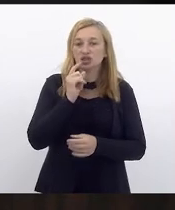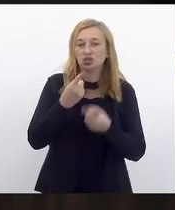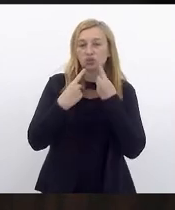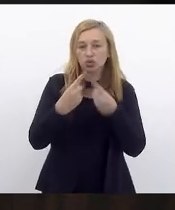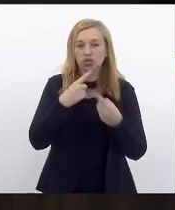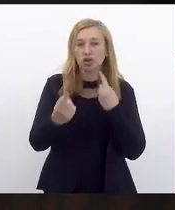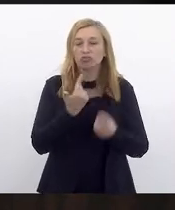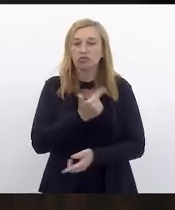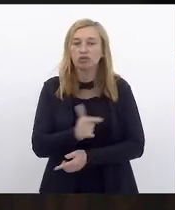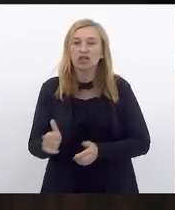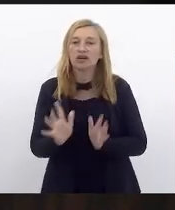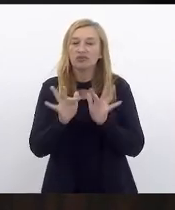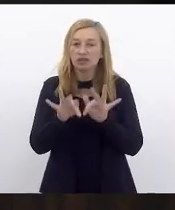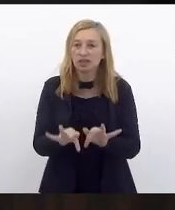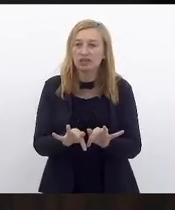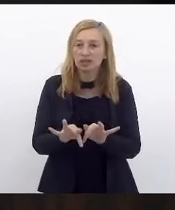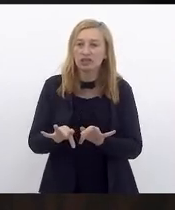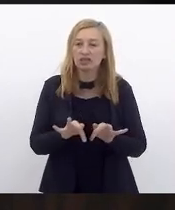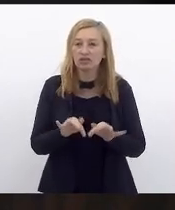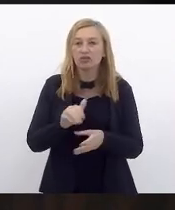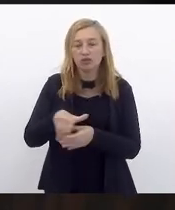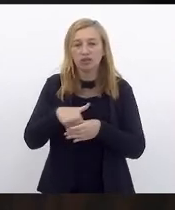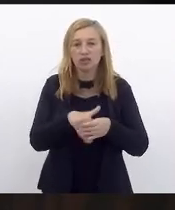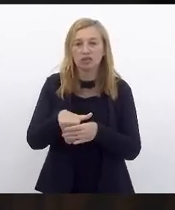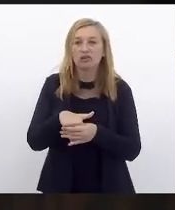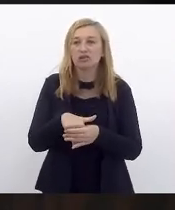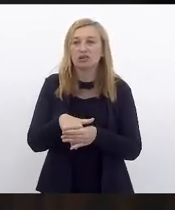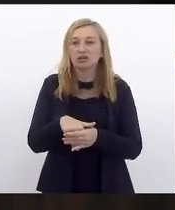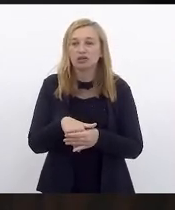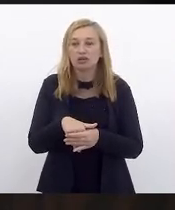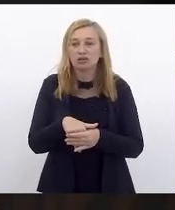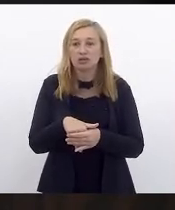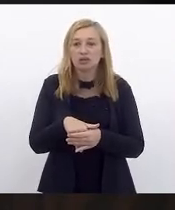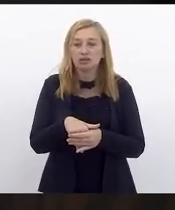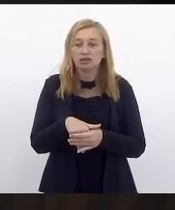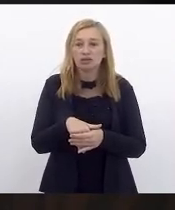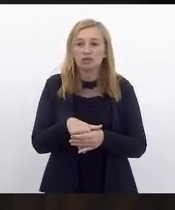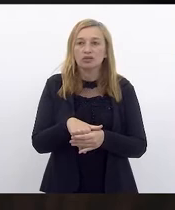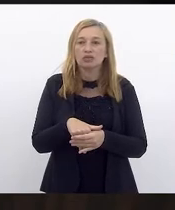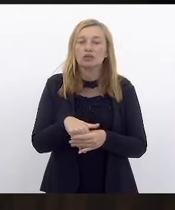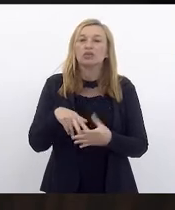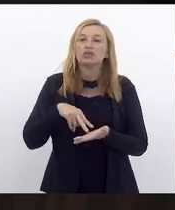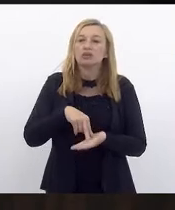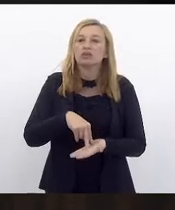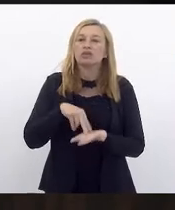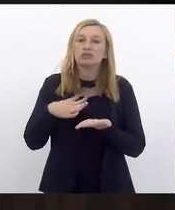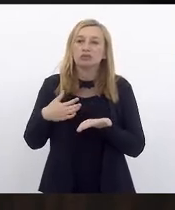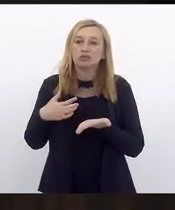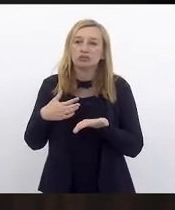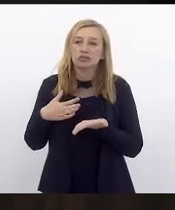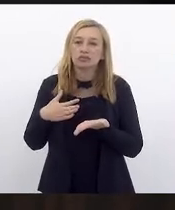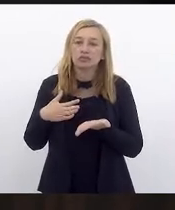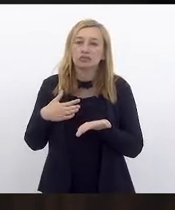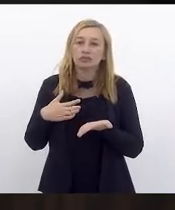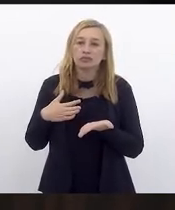não havendo quem queira discutir, encerrado a discussão, em votação. Os senhores que aprovam permaneçam como estão.